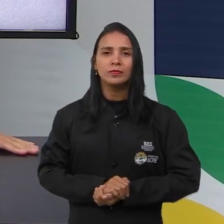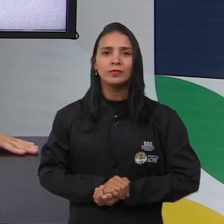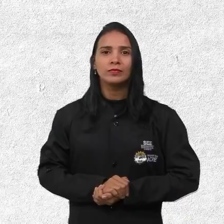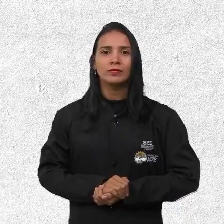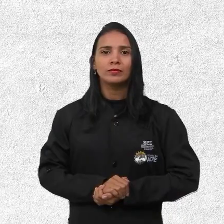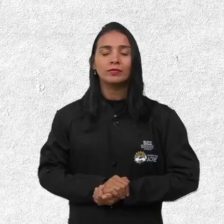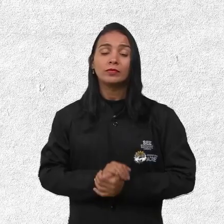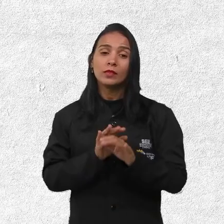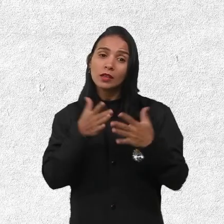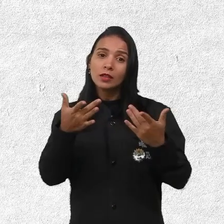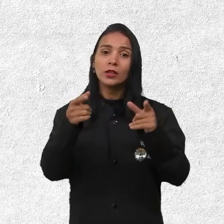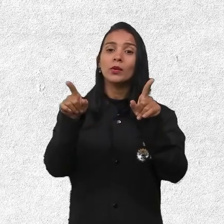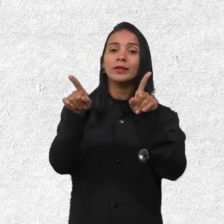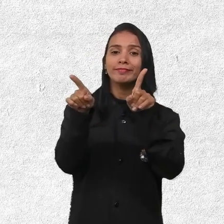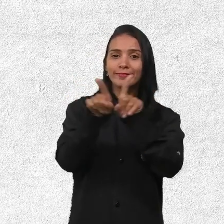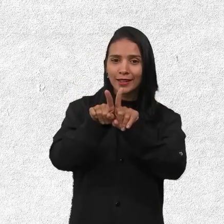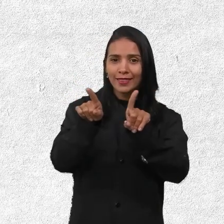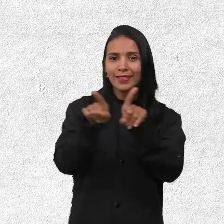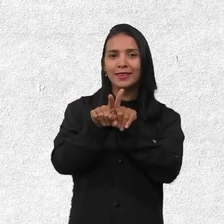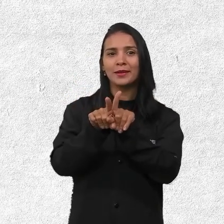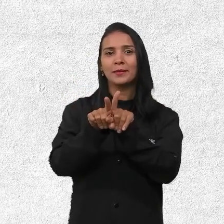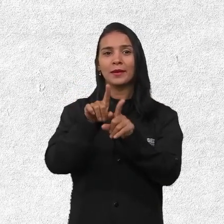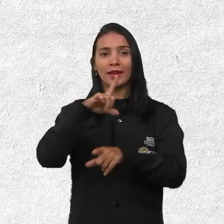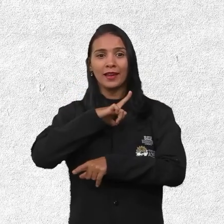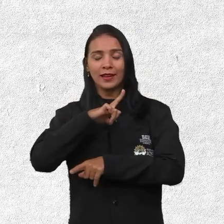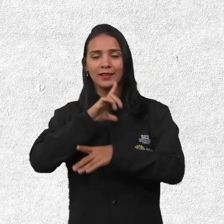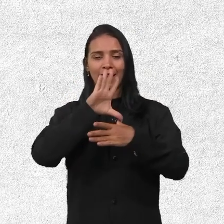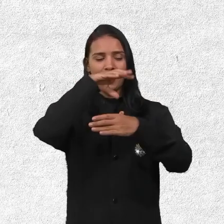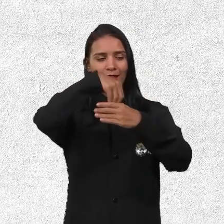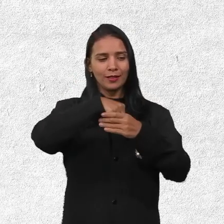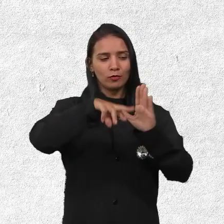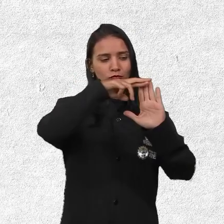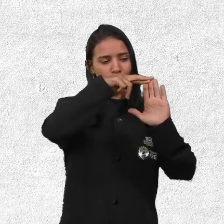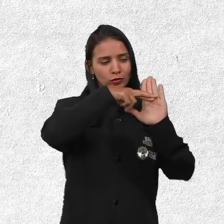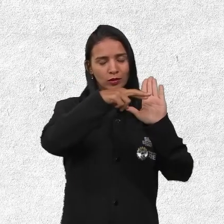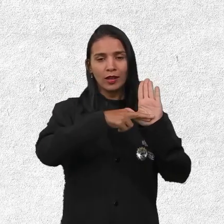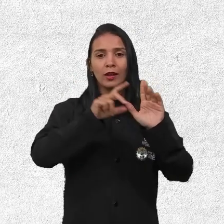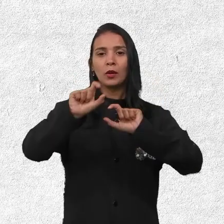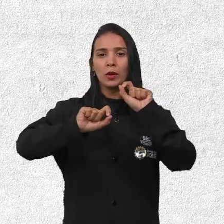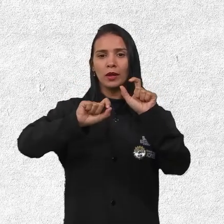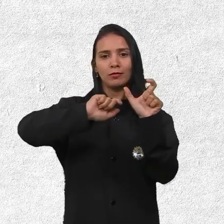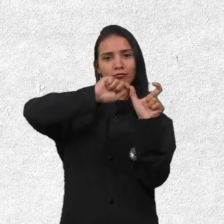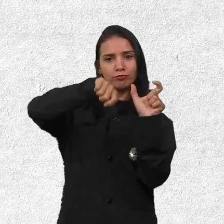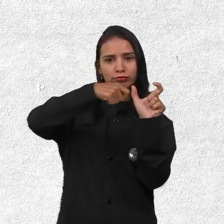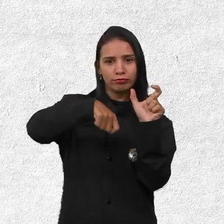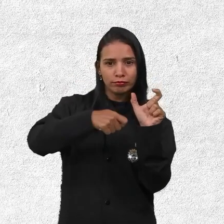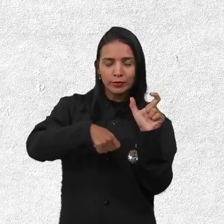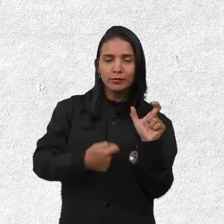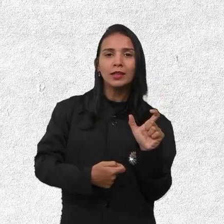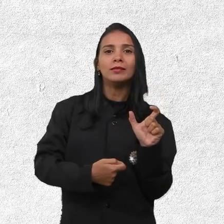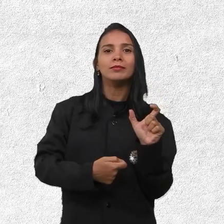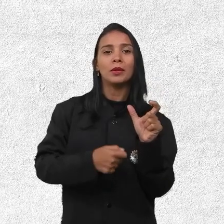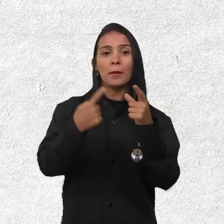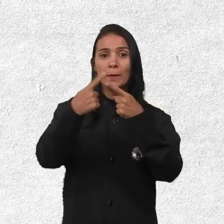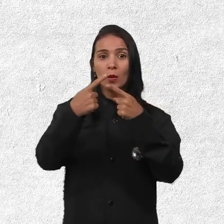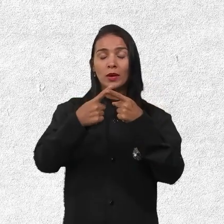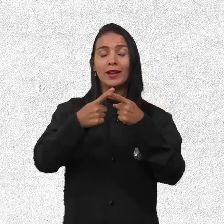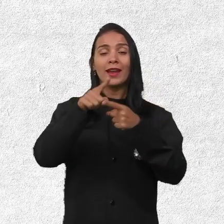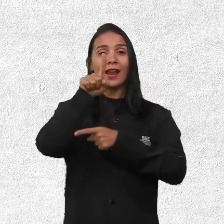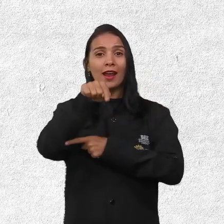Nesse sentido, nós também temos a polissemia. O que seria a polissemia? É quando uma palavra possui